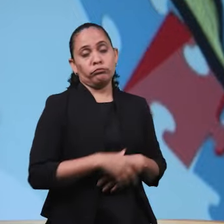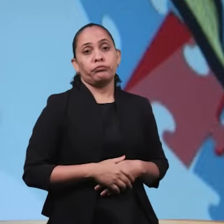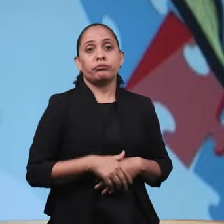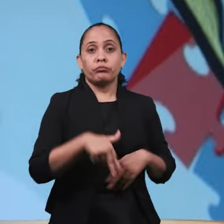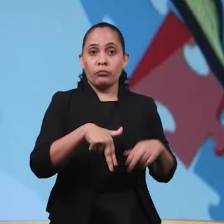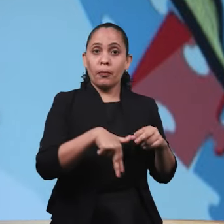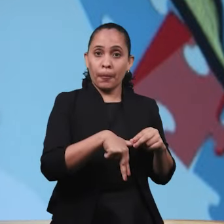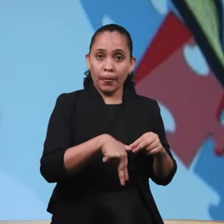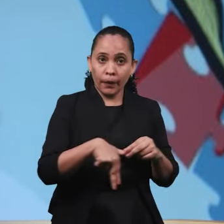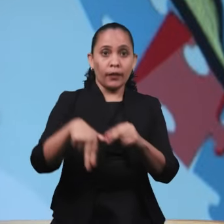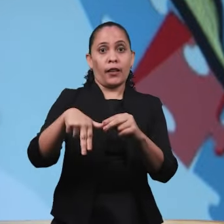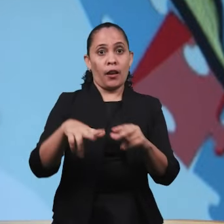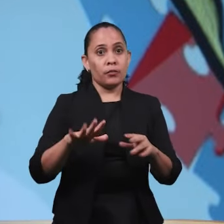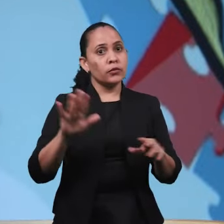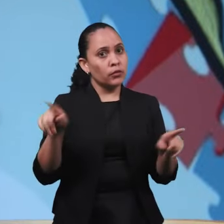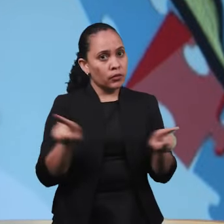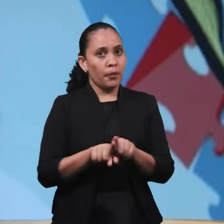do batistério,